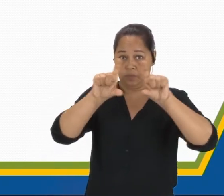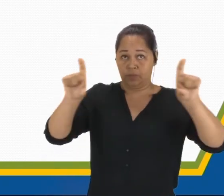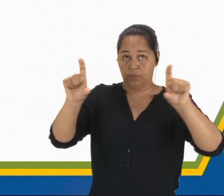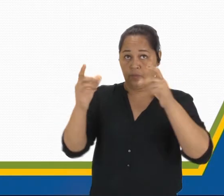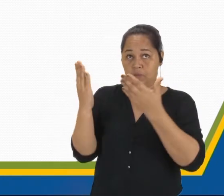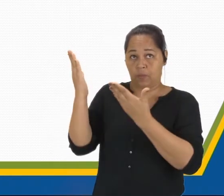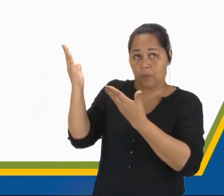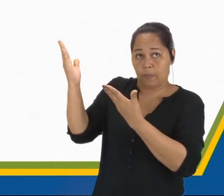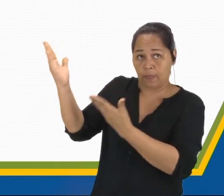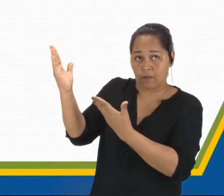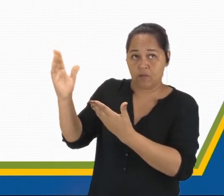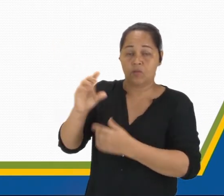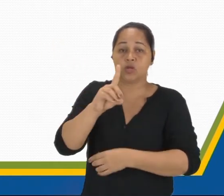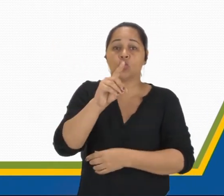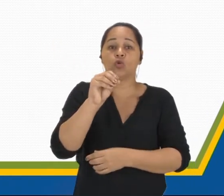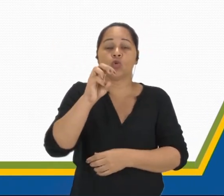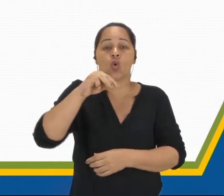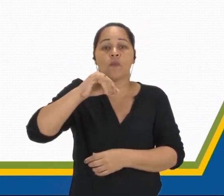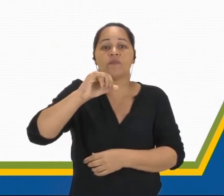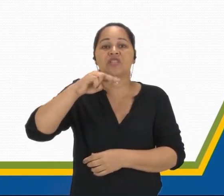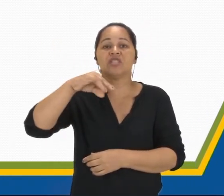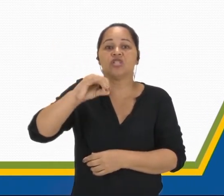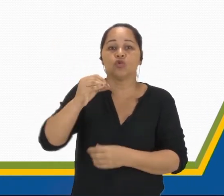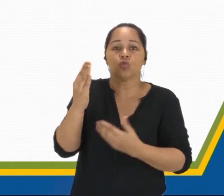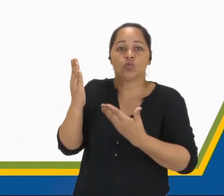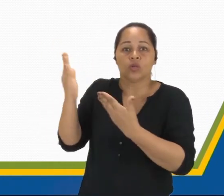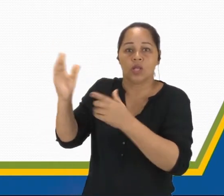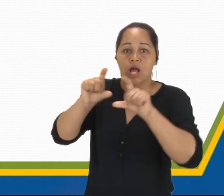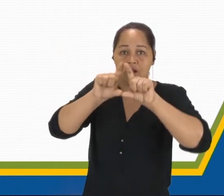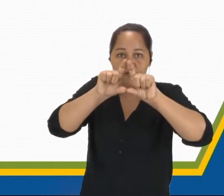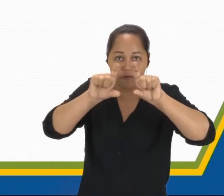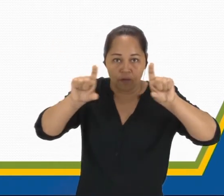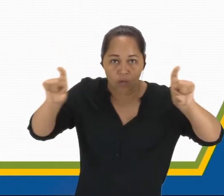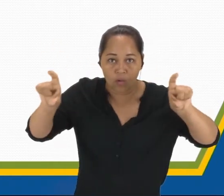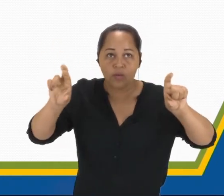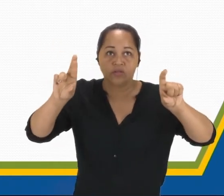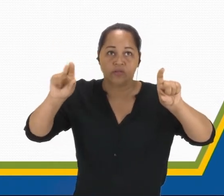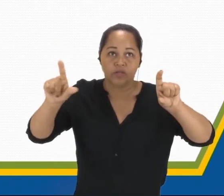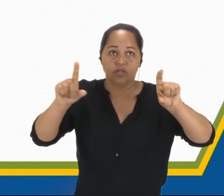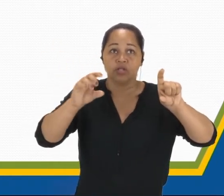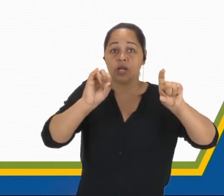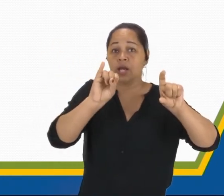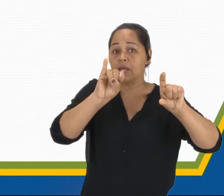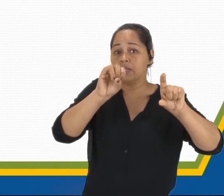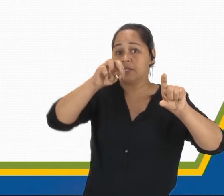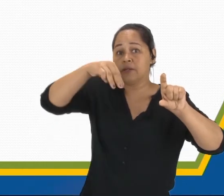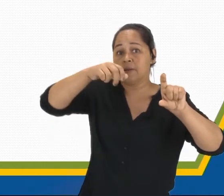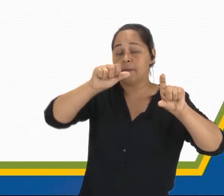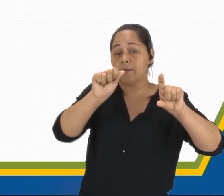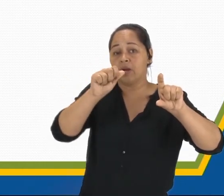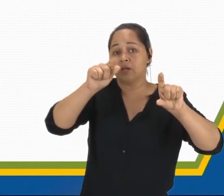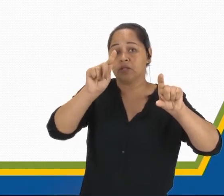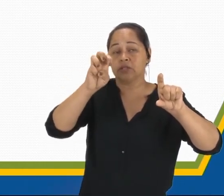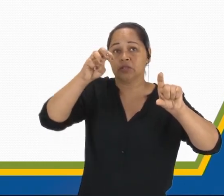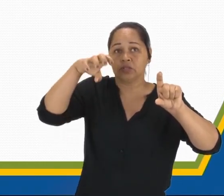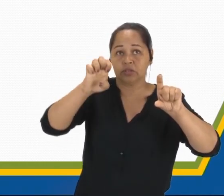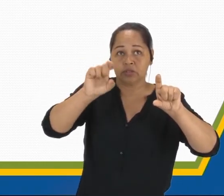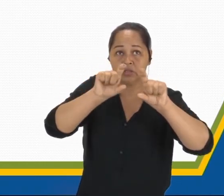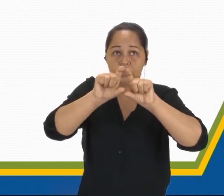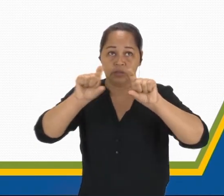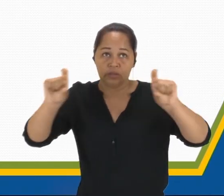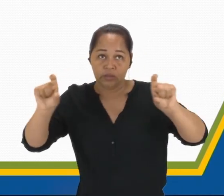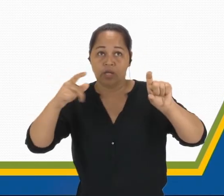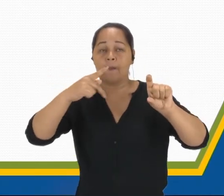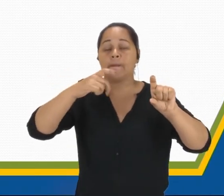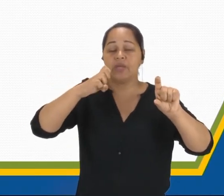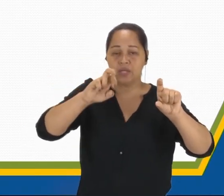cosseno justamente da função secante nesse contexto, tá? É só para a gente possa ter essa noção, certinho?